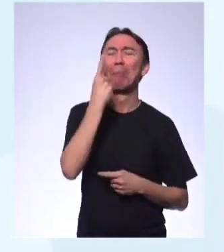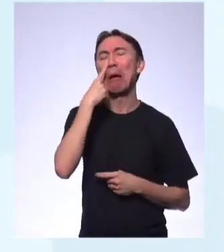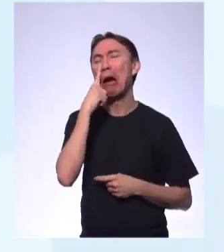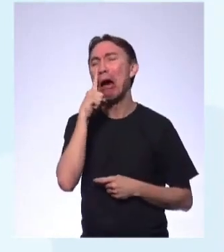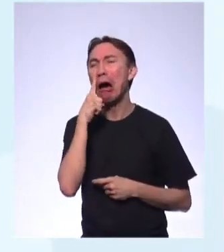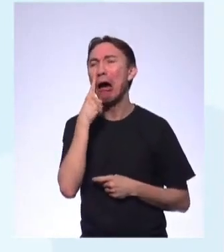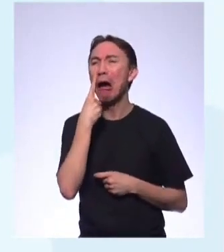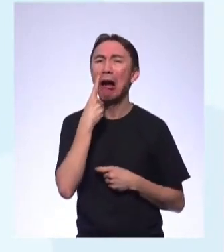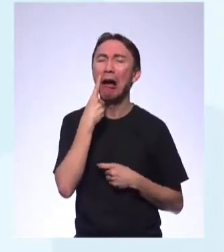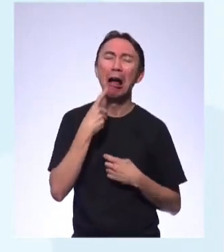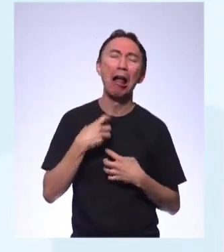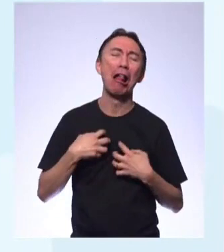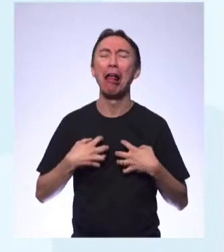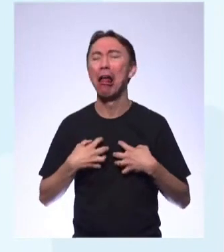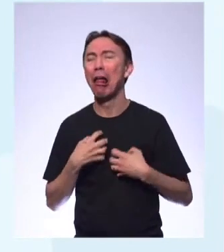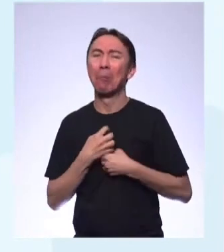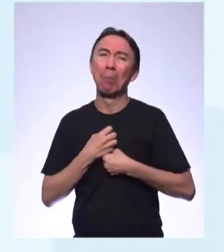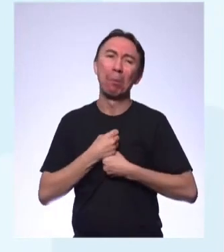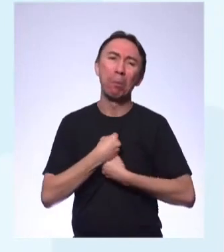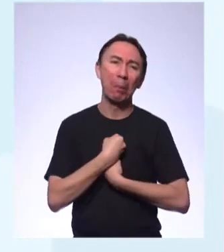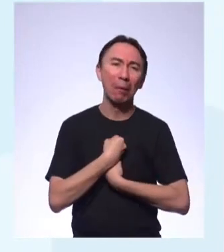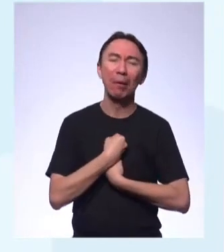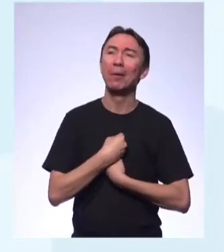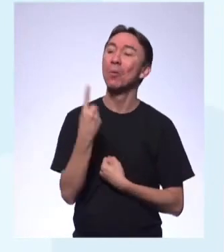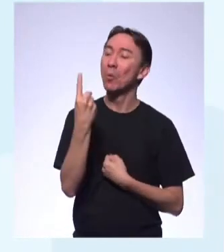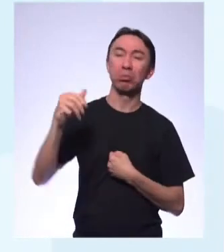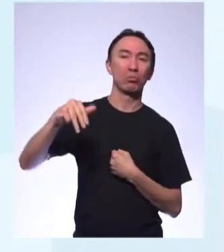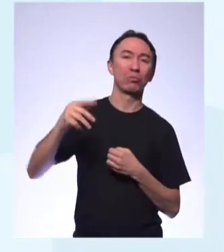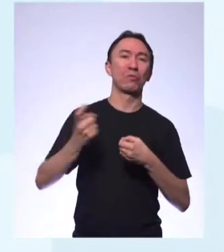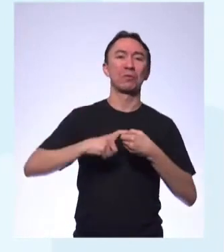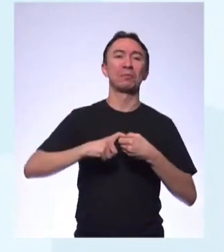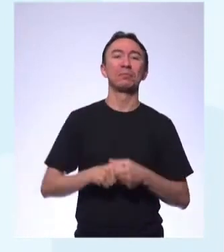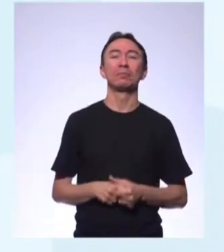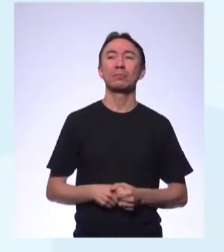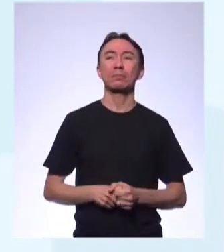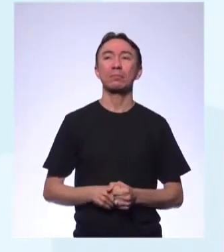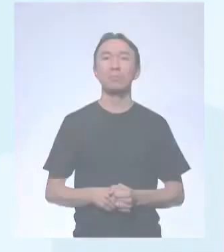né? Choramingando. Um minuto e a gente já volta.